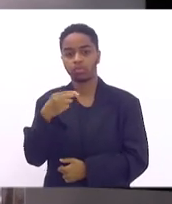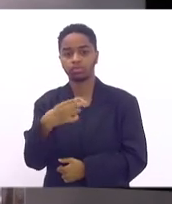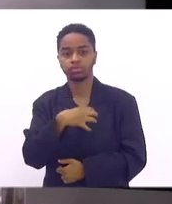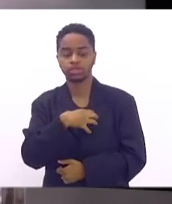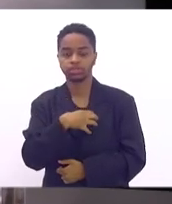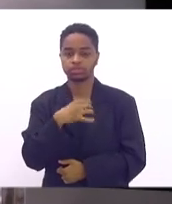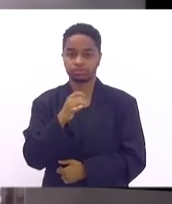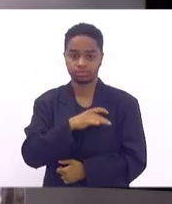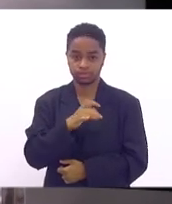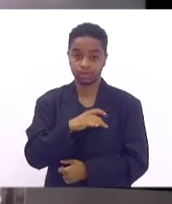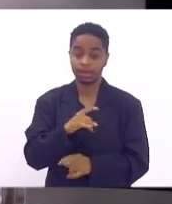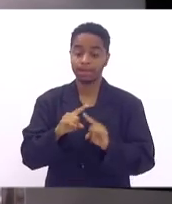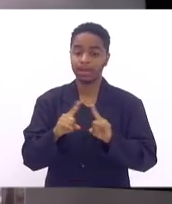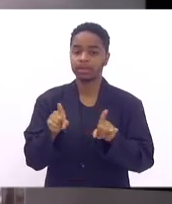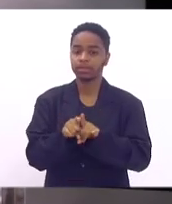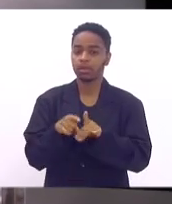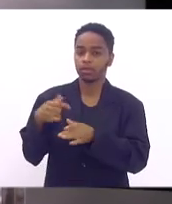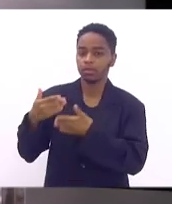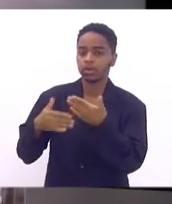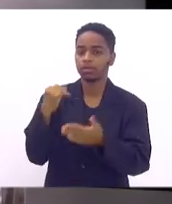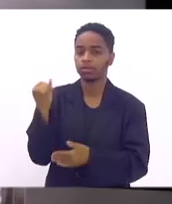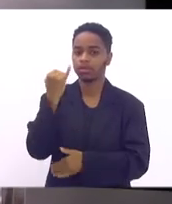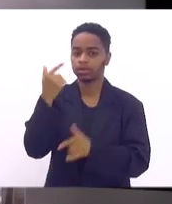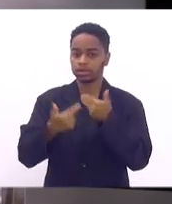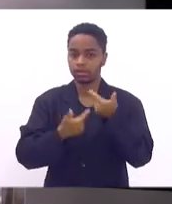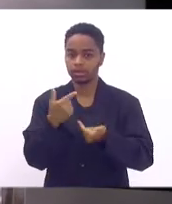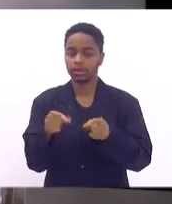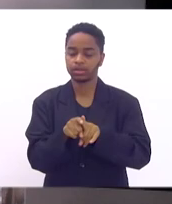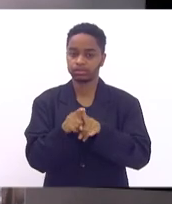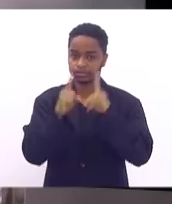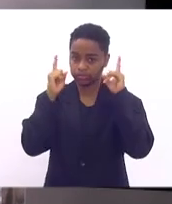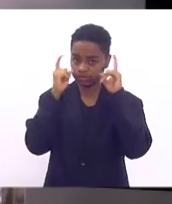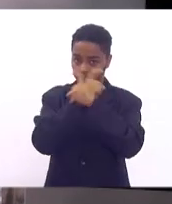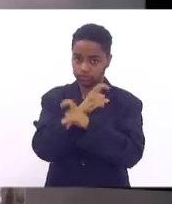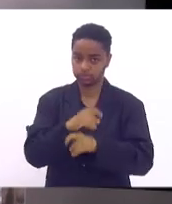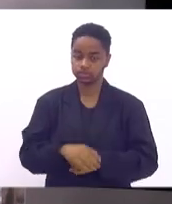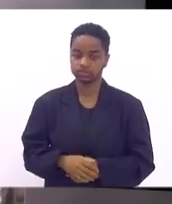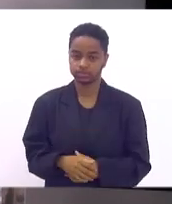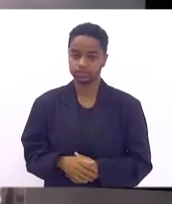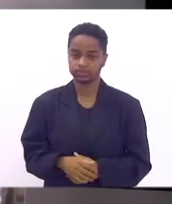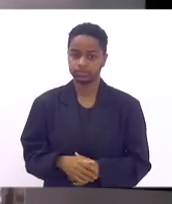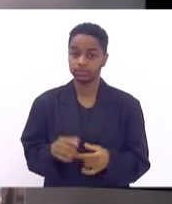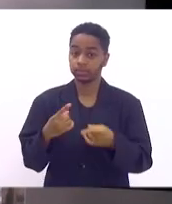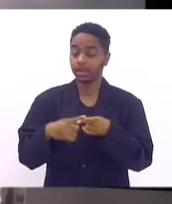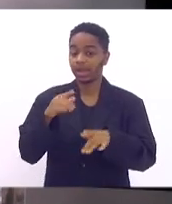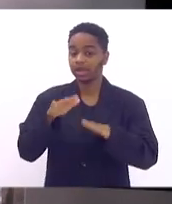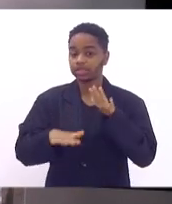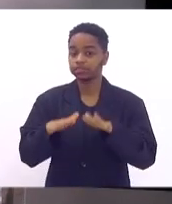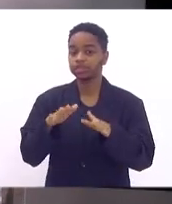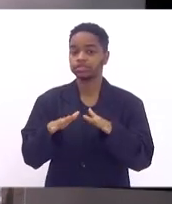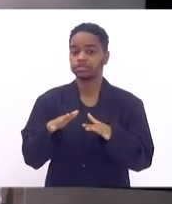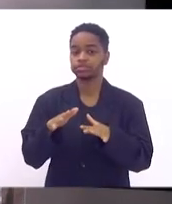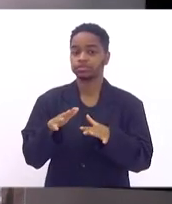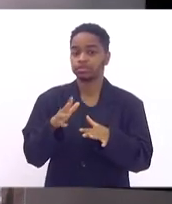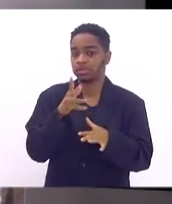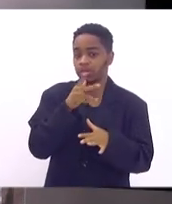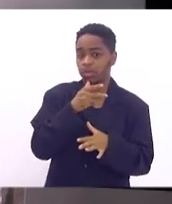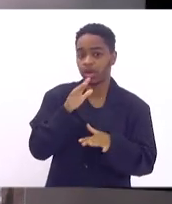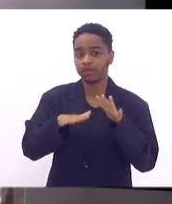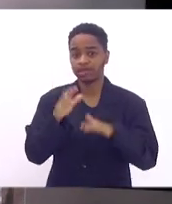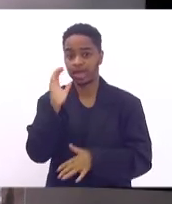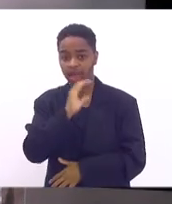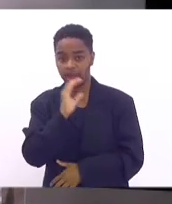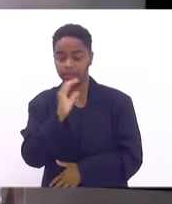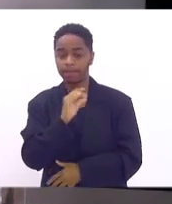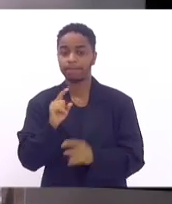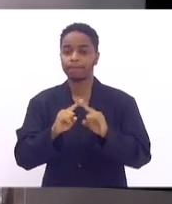Pâmela trouxe, que é muito importante ser trabalhado e muito difícil, né? Às vezes é um processo longo, às vezes é um processo rápido. A gente